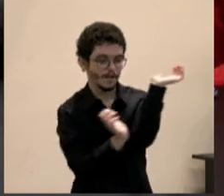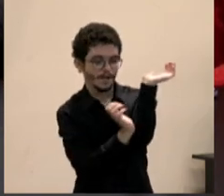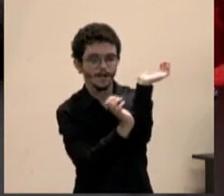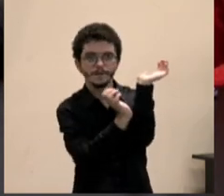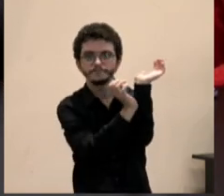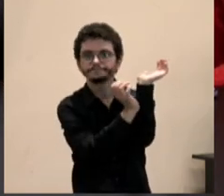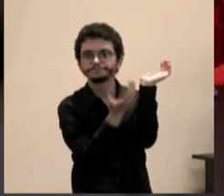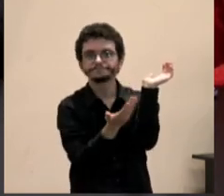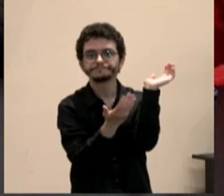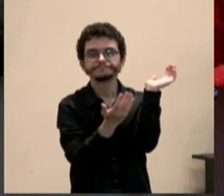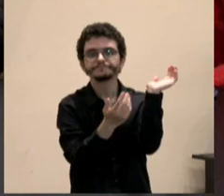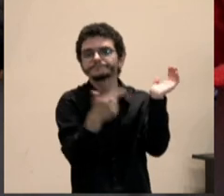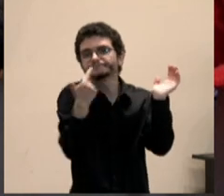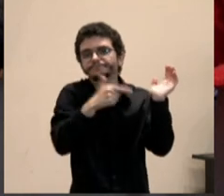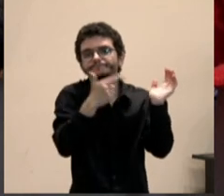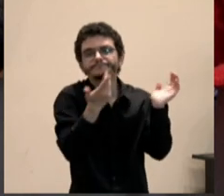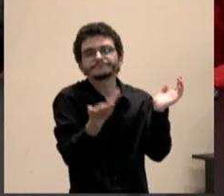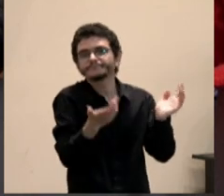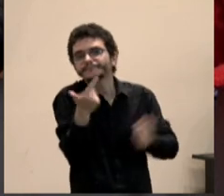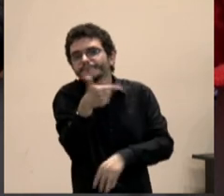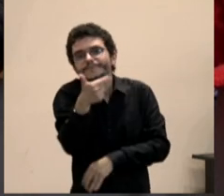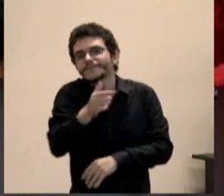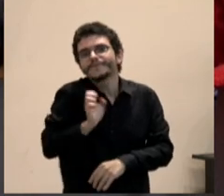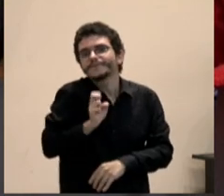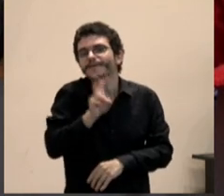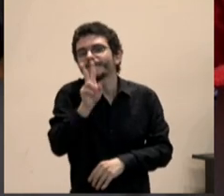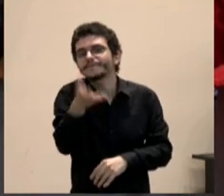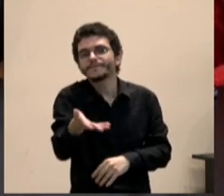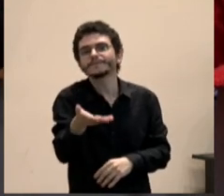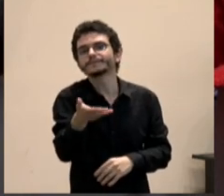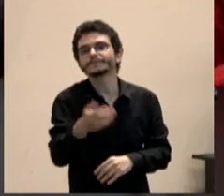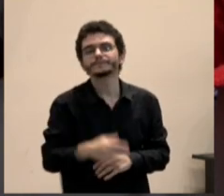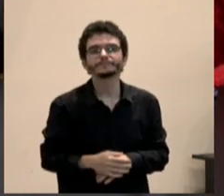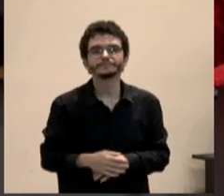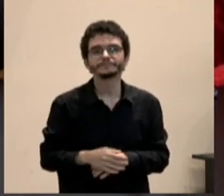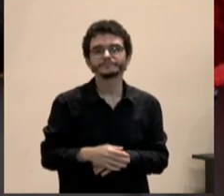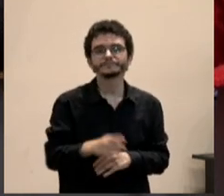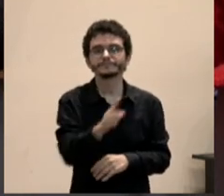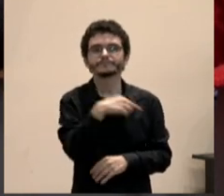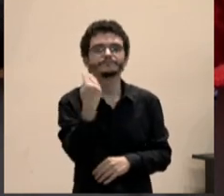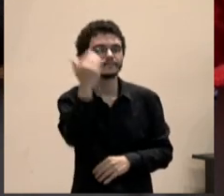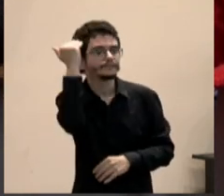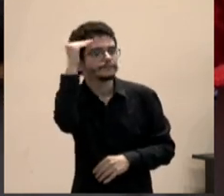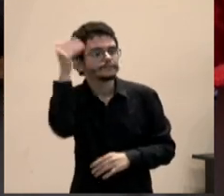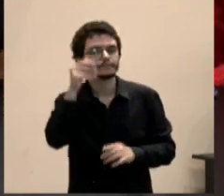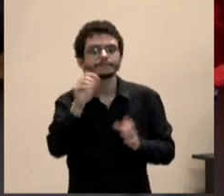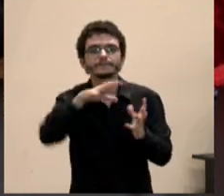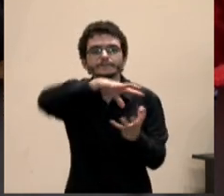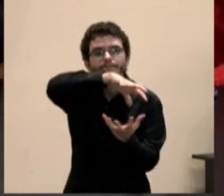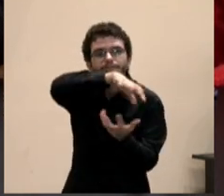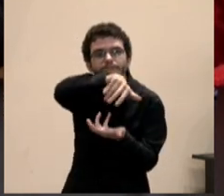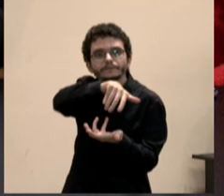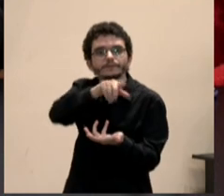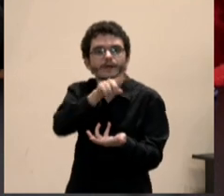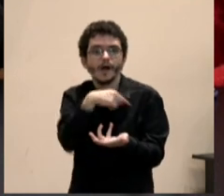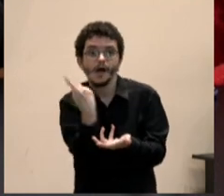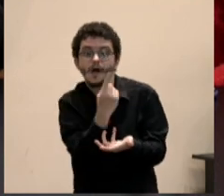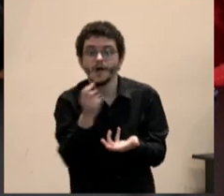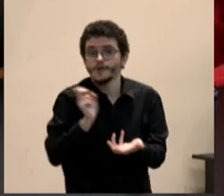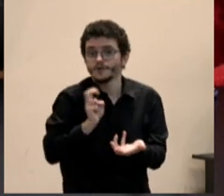tanto desprestígio e desvalorização, que a gente compreende o mundo, a nossa